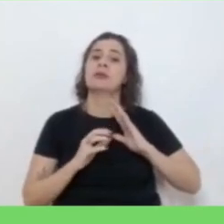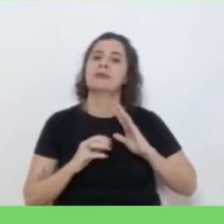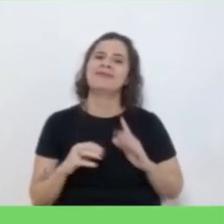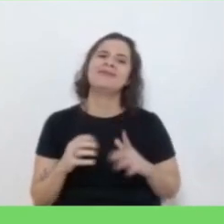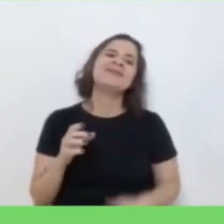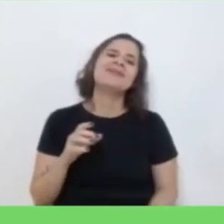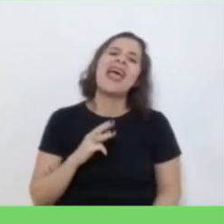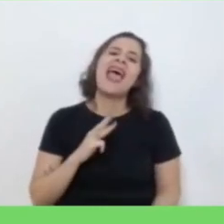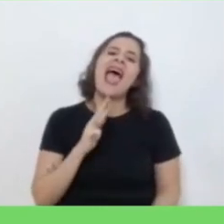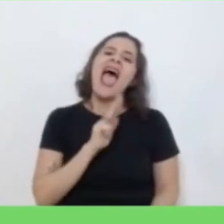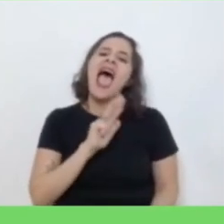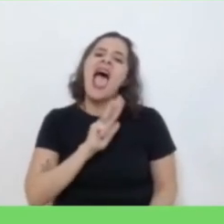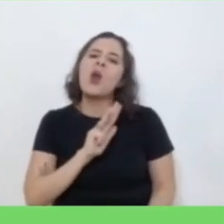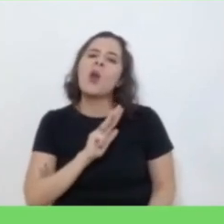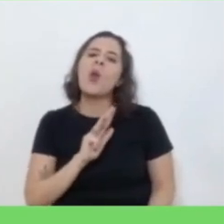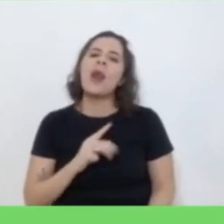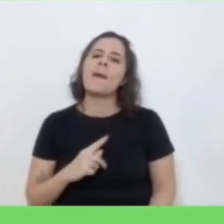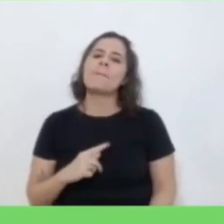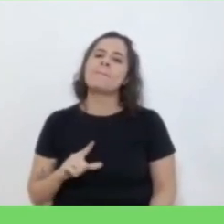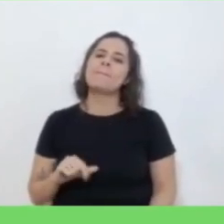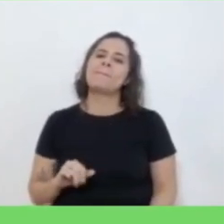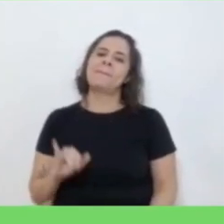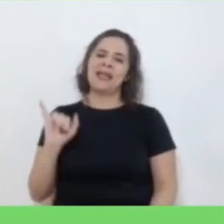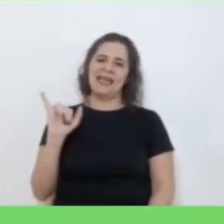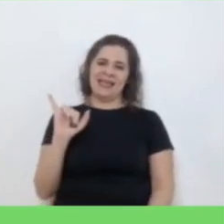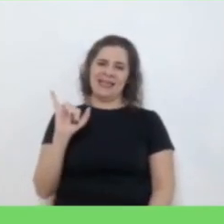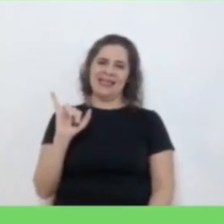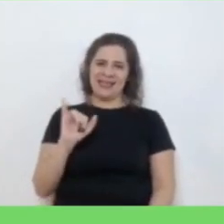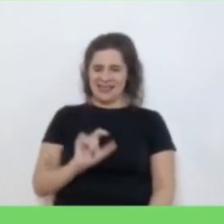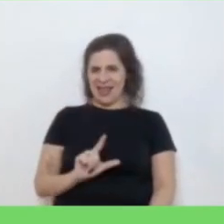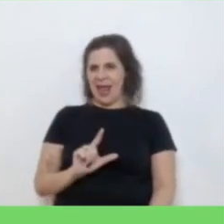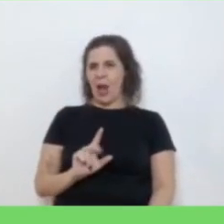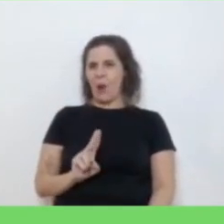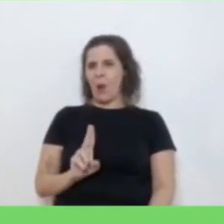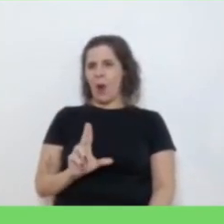Lula Play, exatamente. Já dizia isso. Já dizíamos ali, exato, na Idade da Pedra, né?